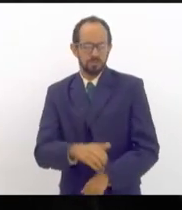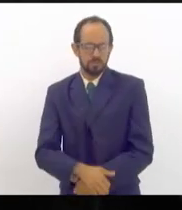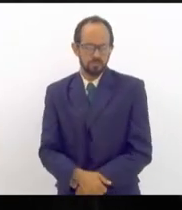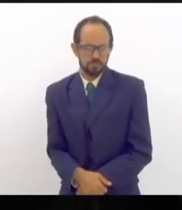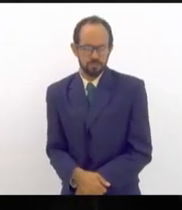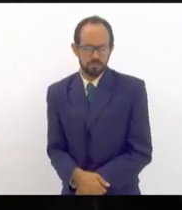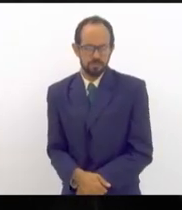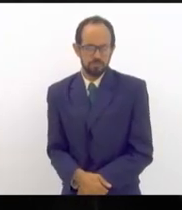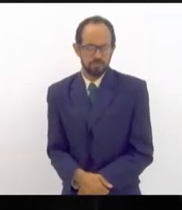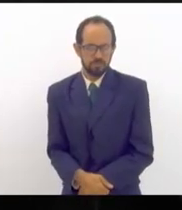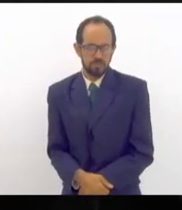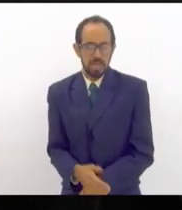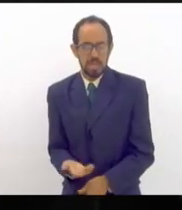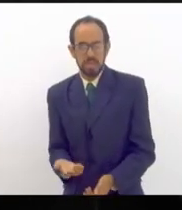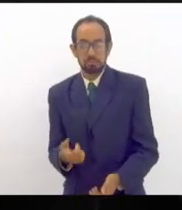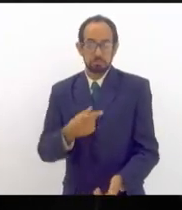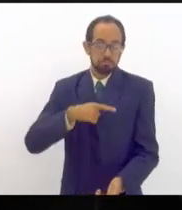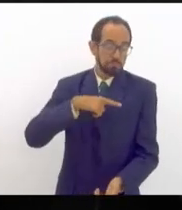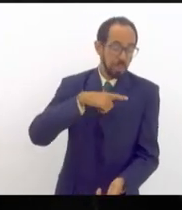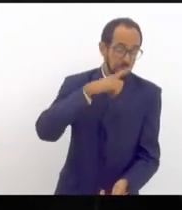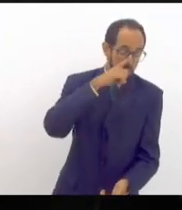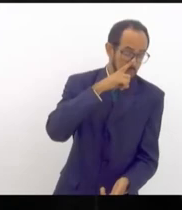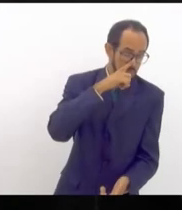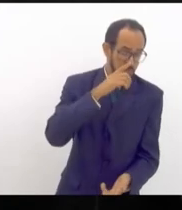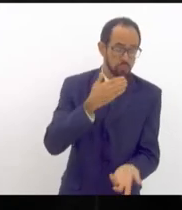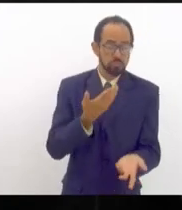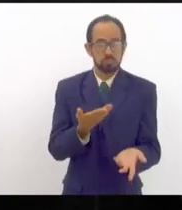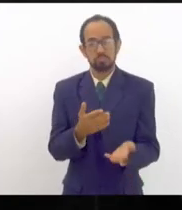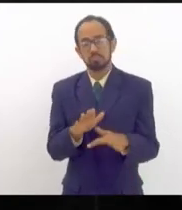não tem o risco olha